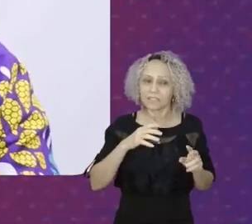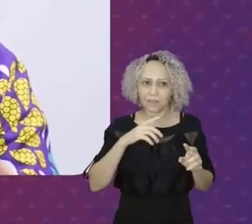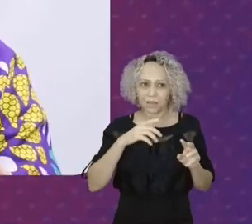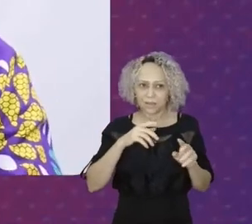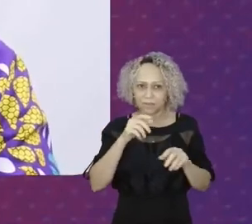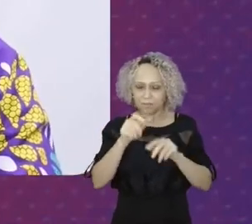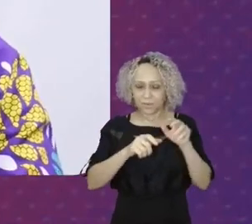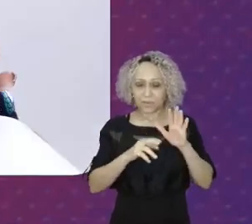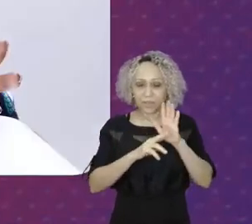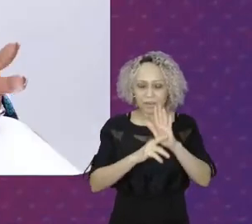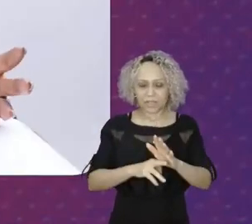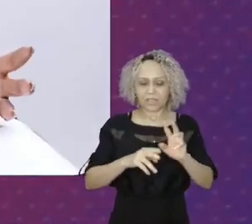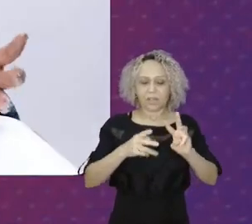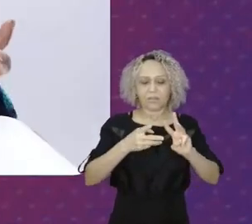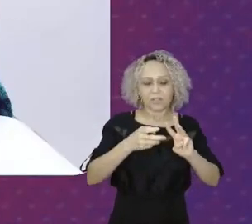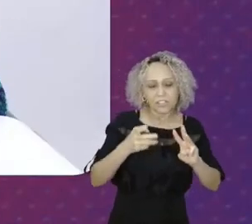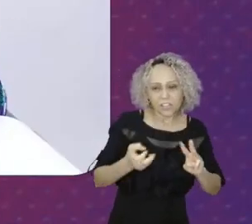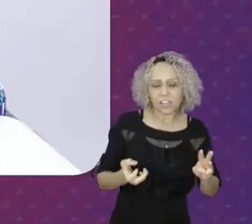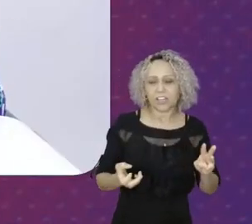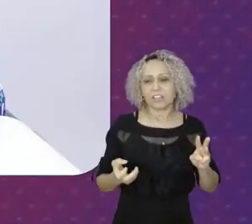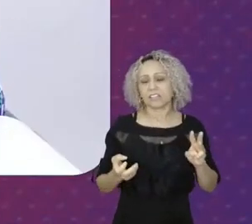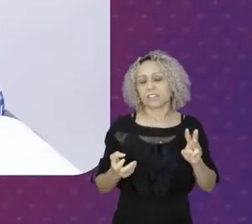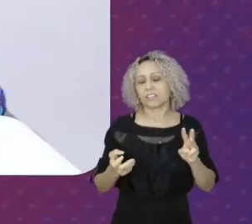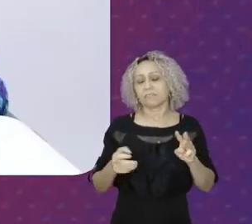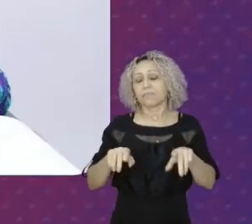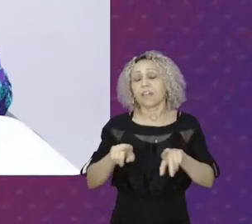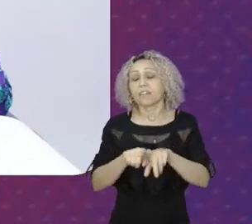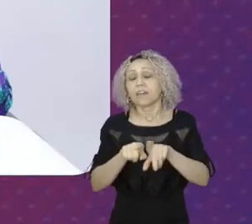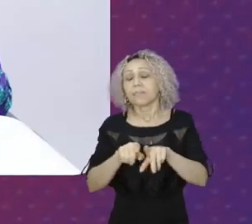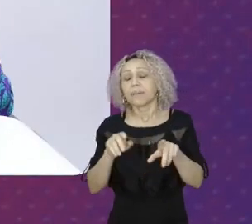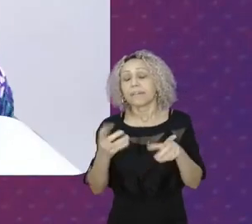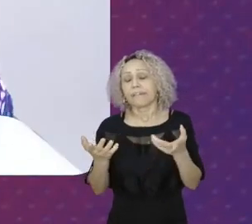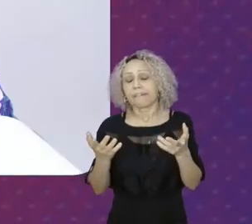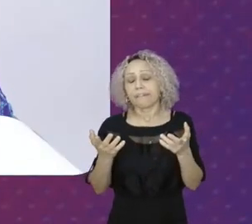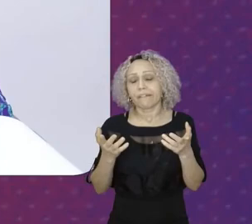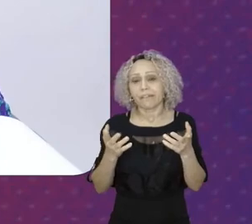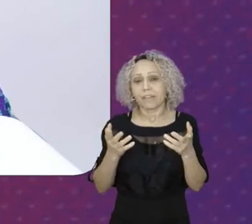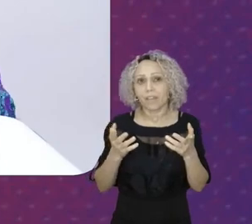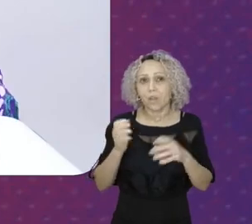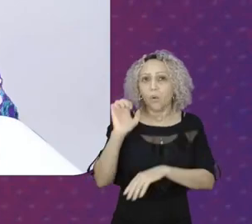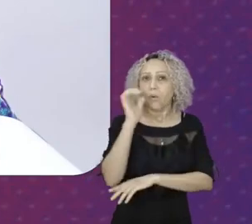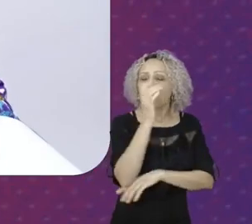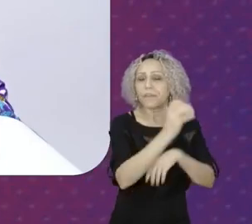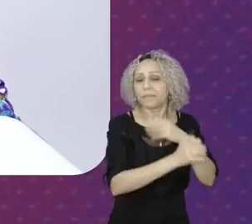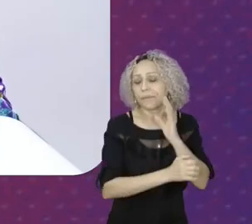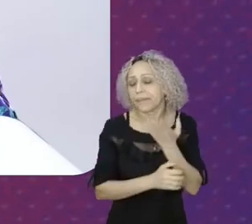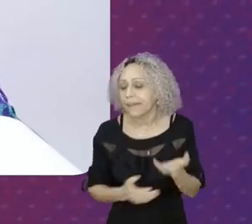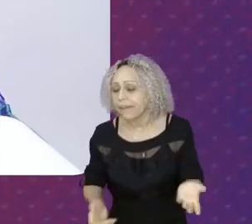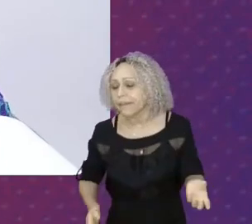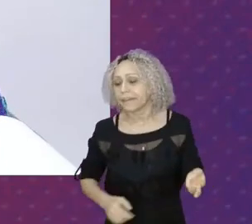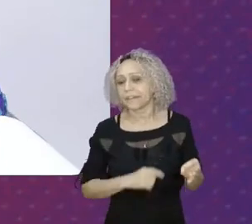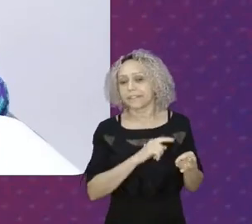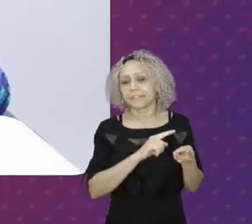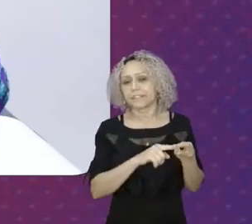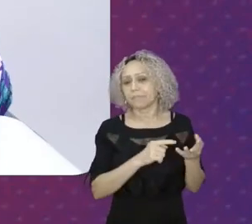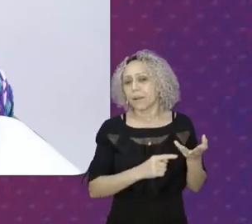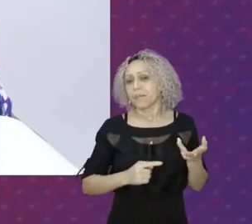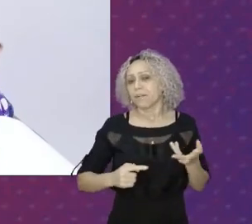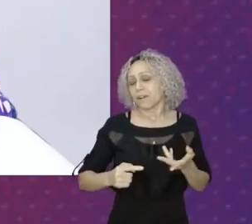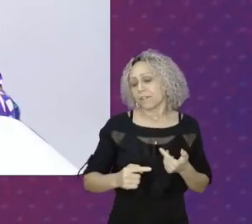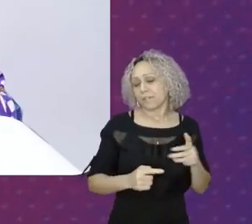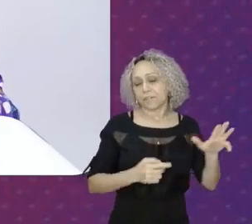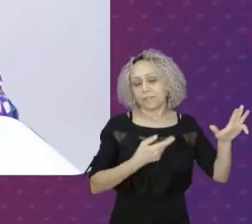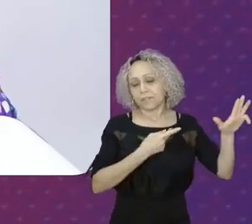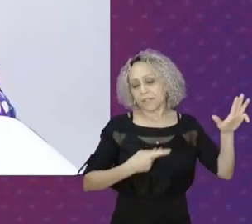seja, né? E eu tenho certeza que é a vontade do presidente Lula, é a vontade do